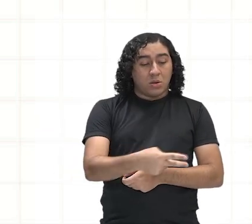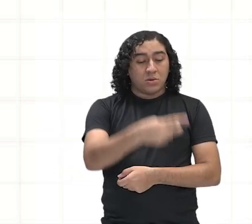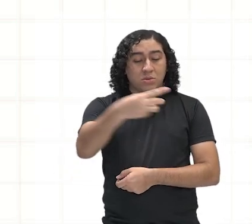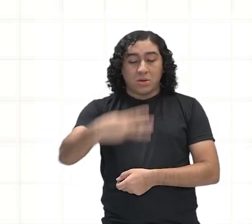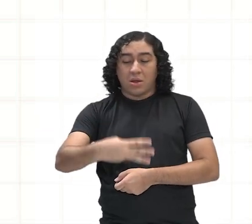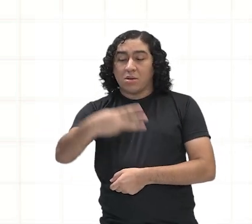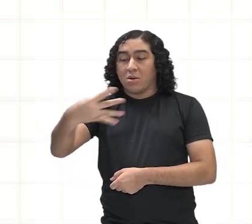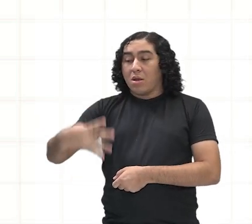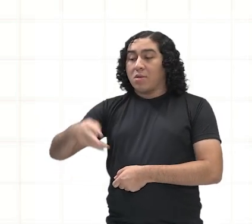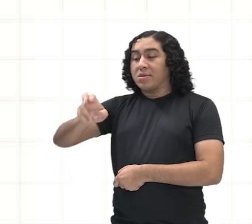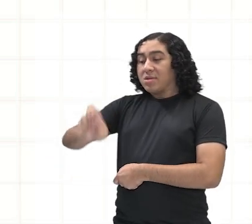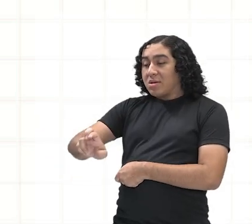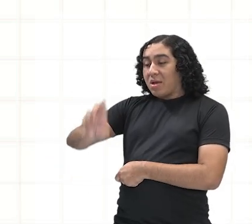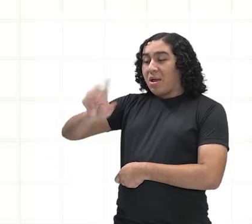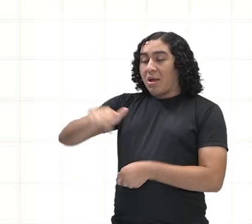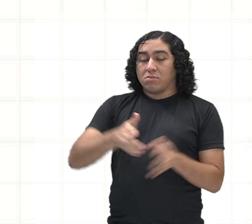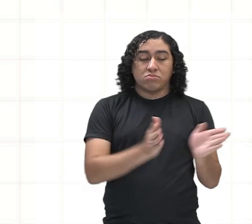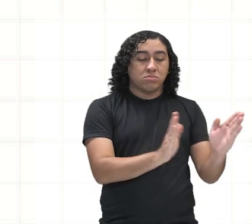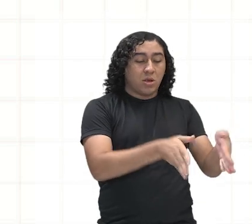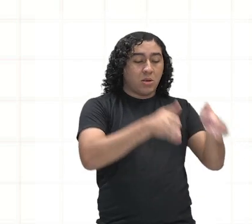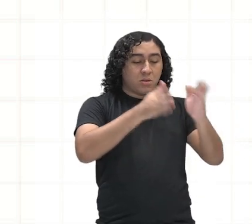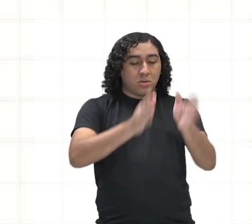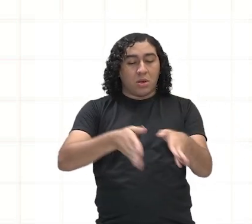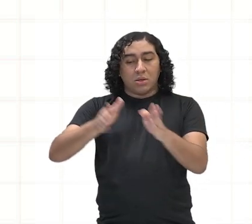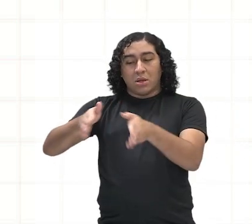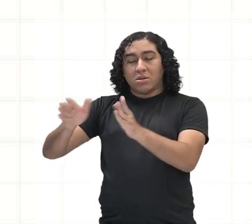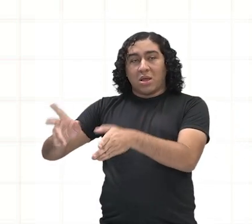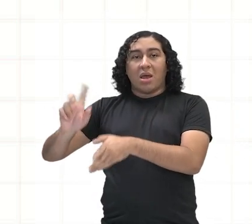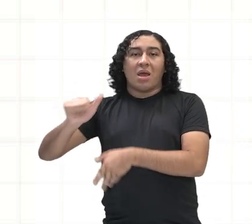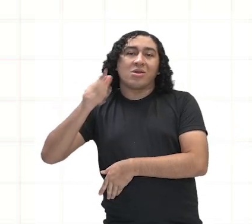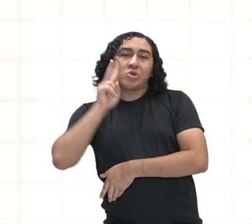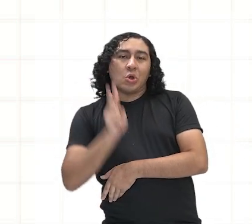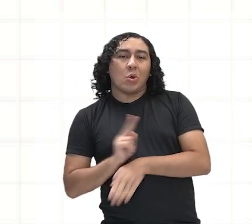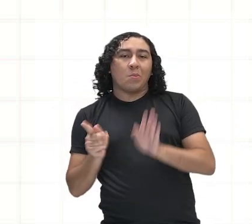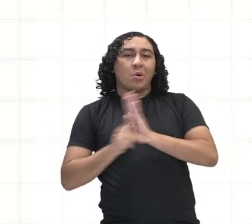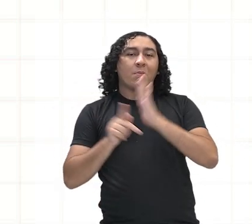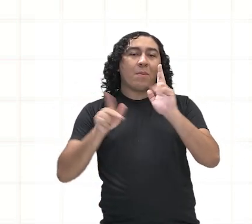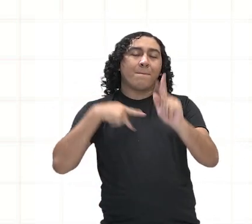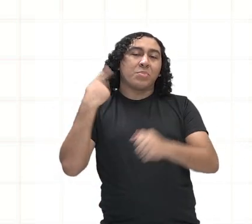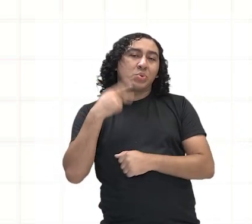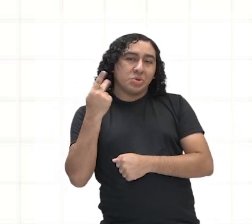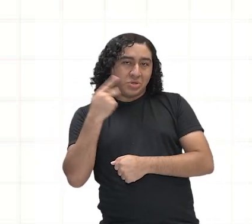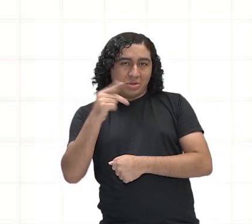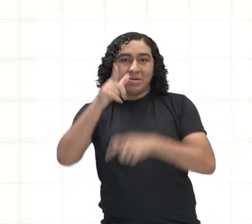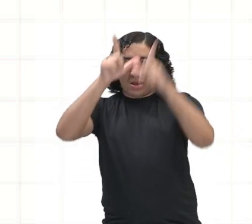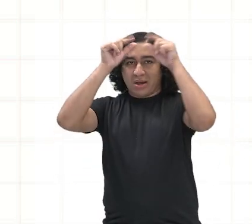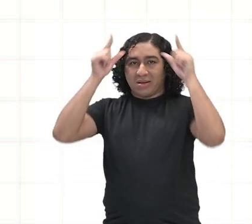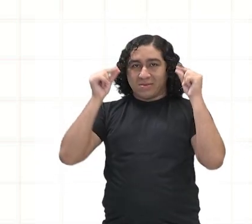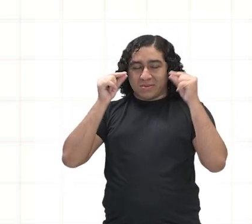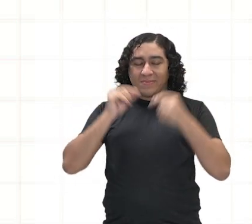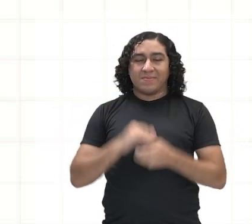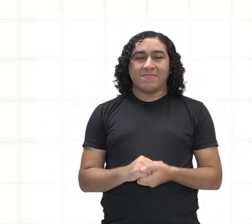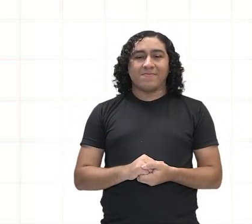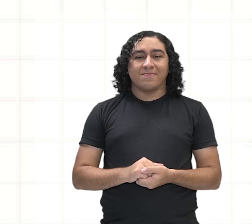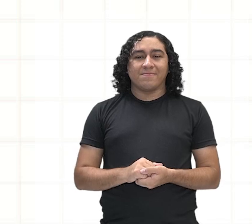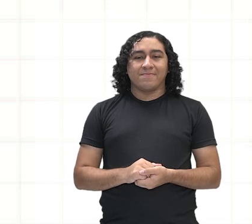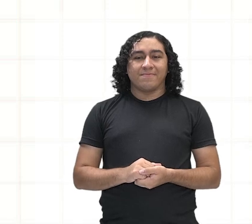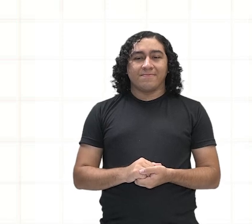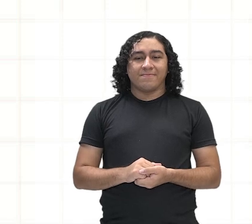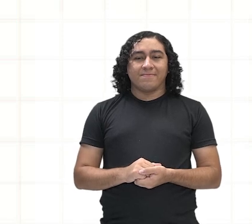que a gente vê da história, que a gente pode chamar, então, de história política aí da Grécia. Vamos lá, então, olha